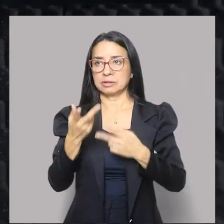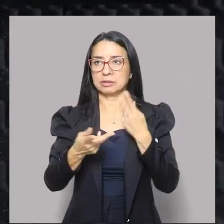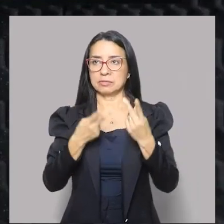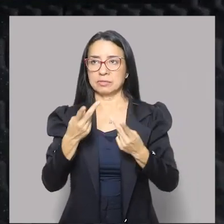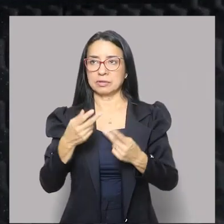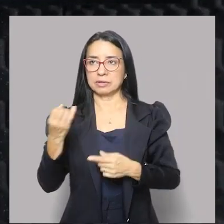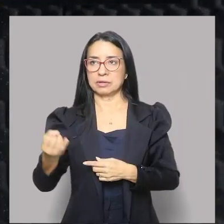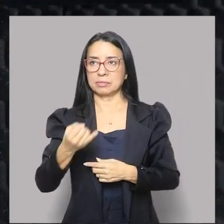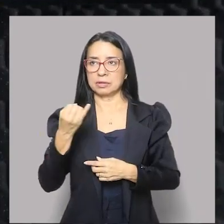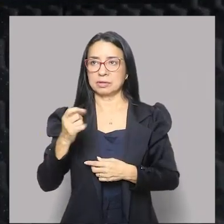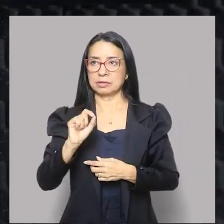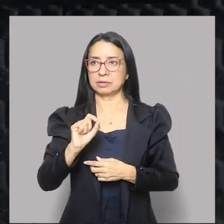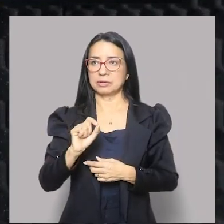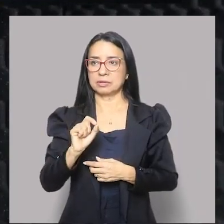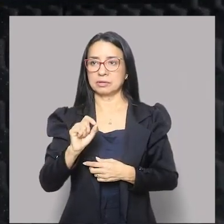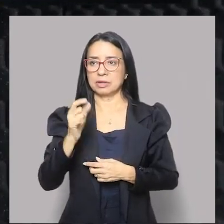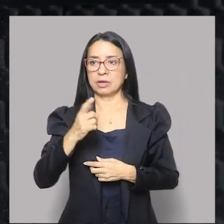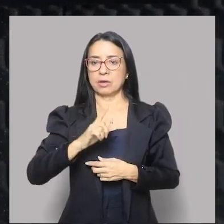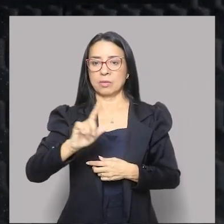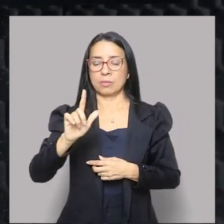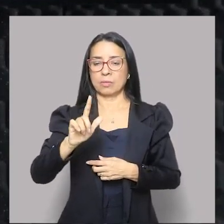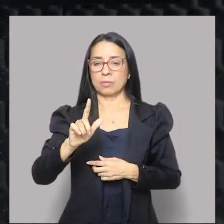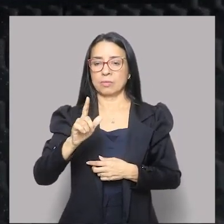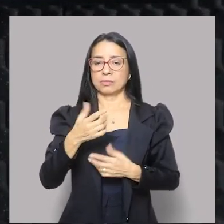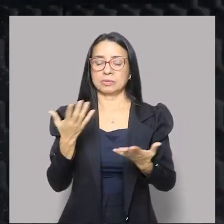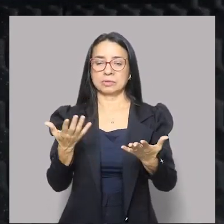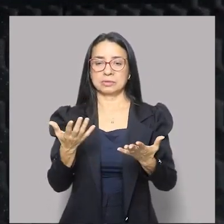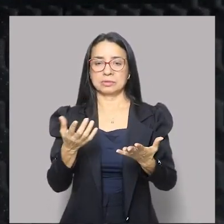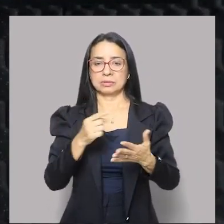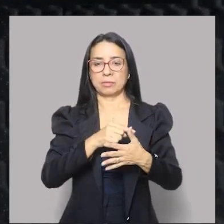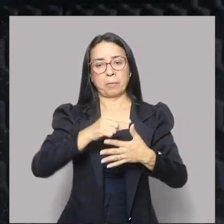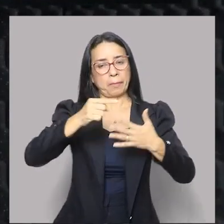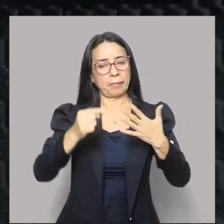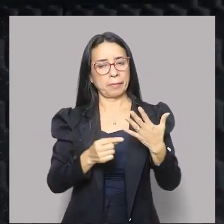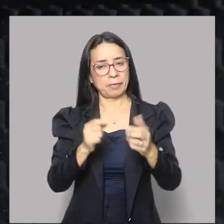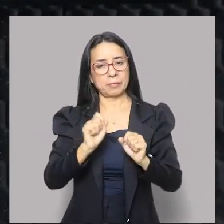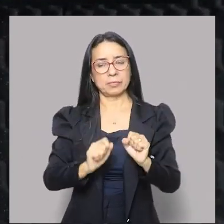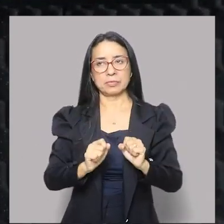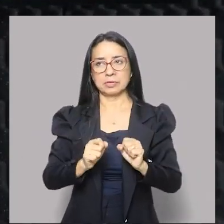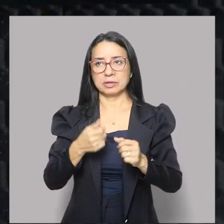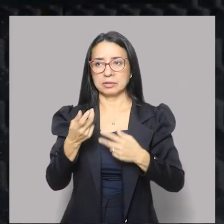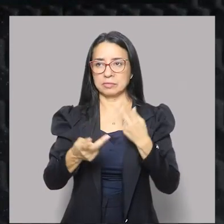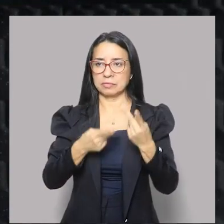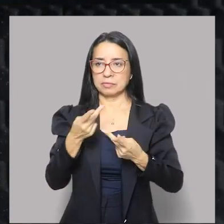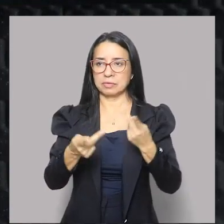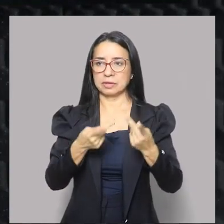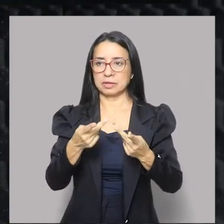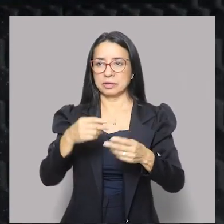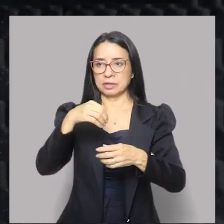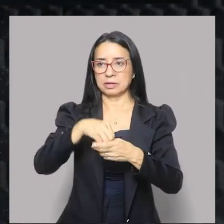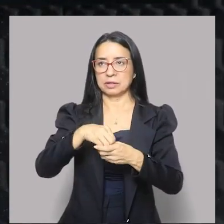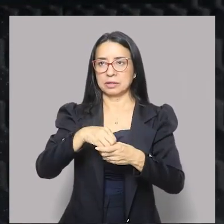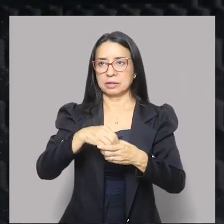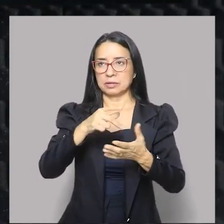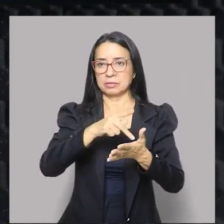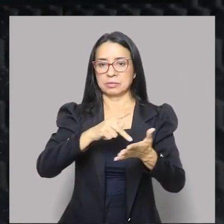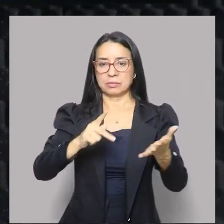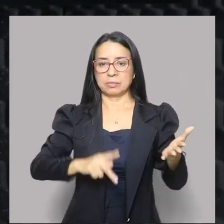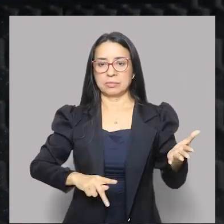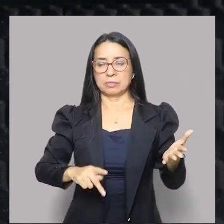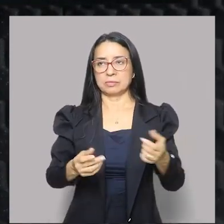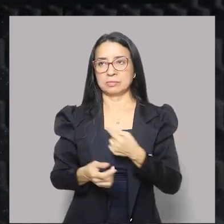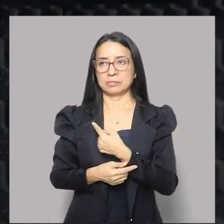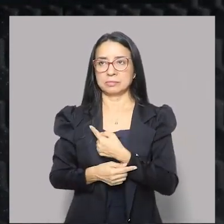é importante que, dentre tantos aspectos que eu poderia falar, que a gente poderia traçar dentro do poema de